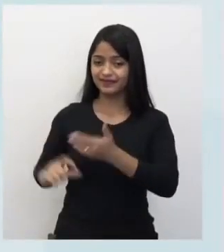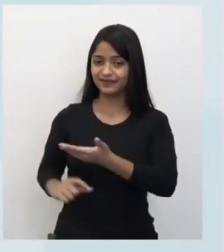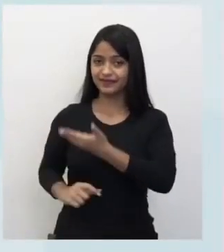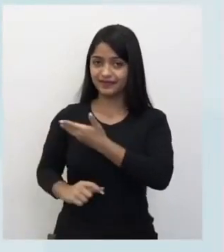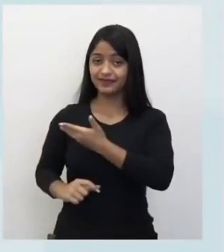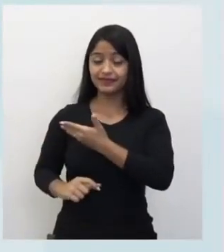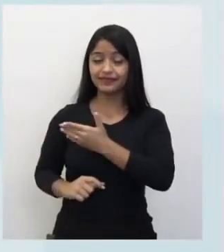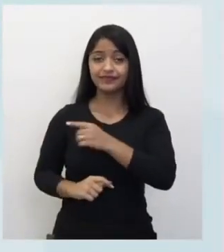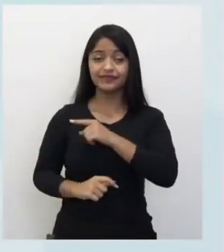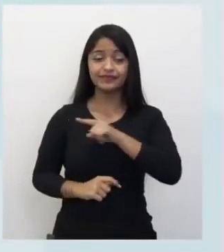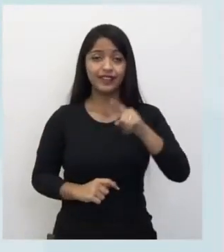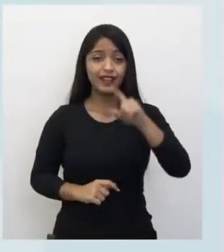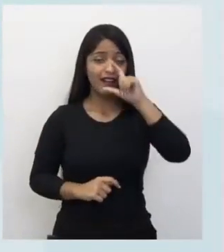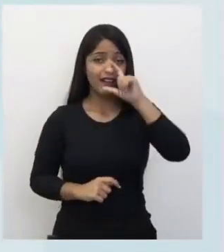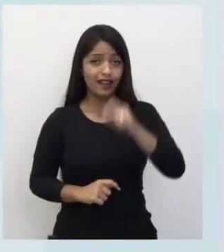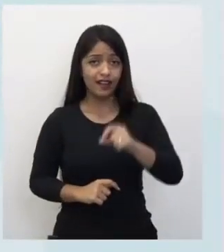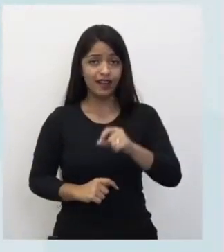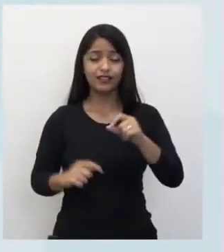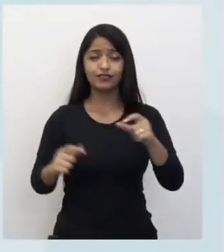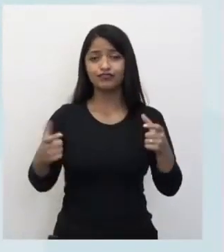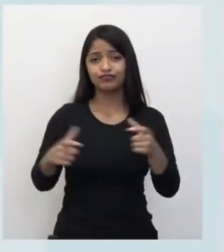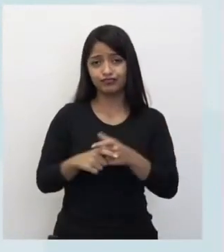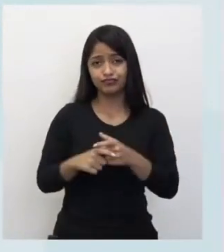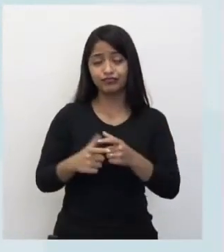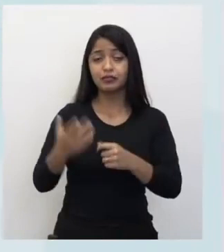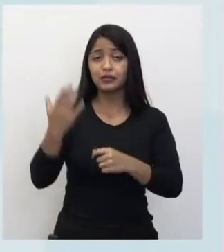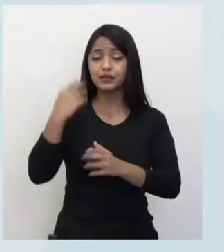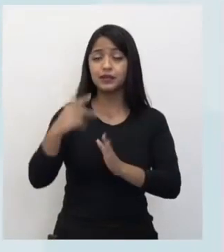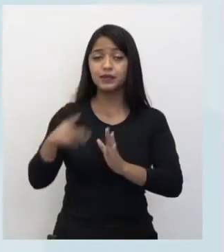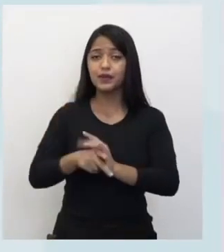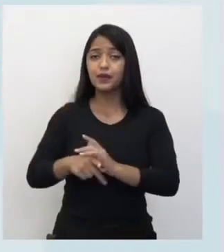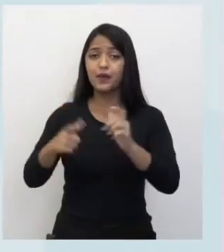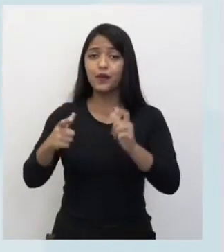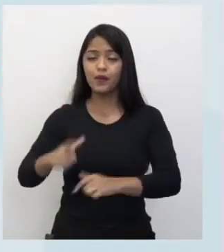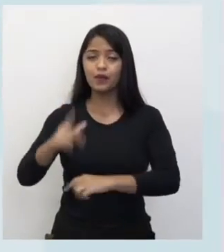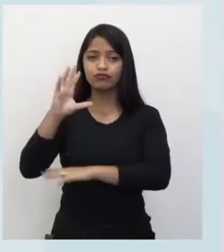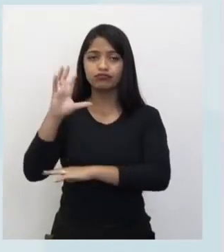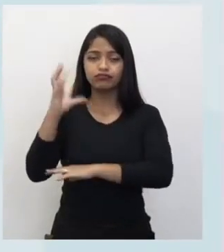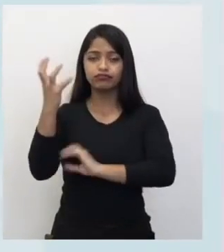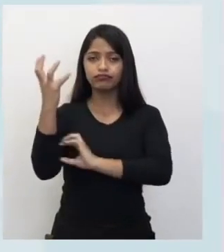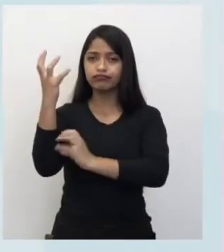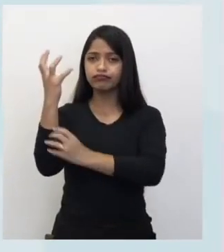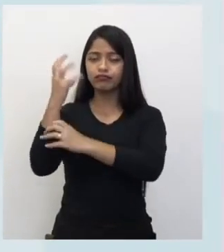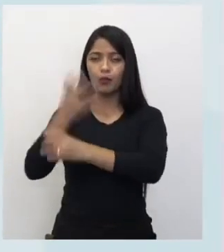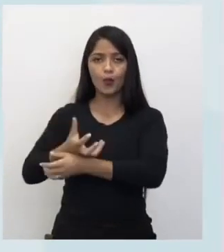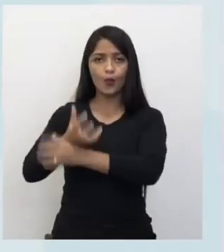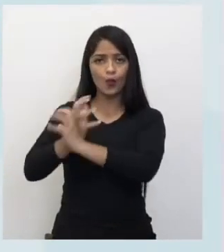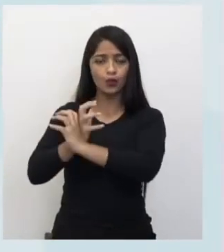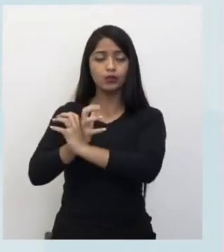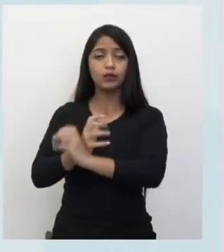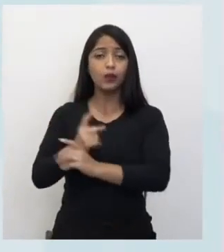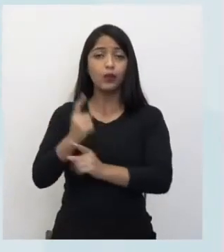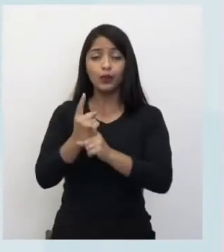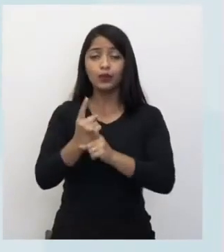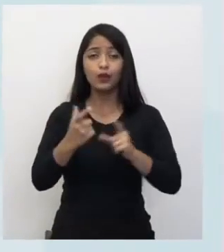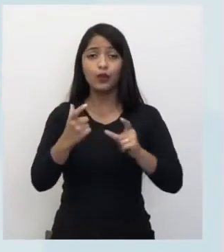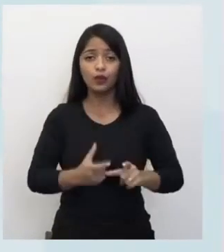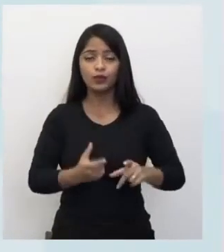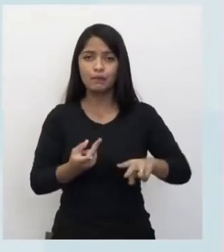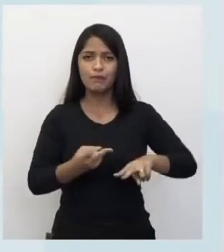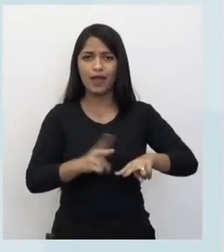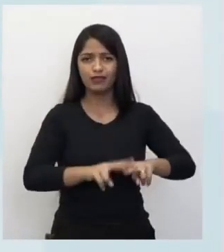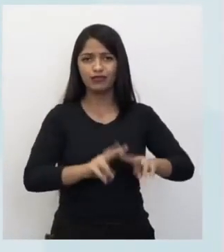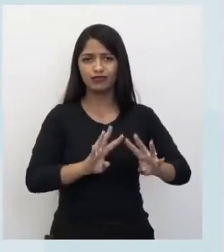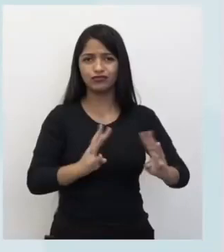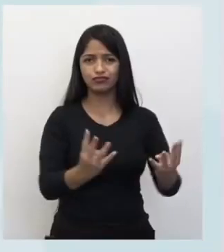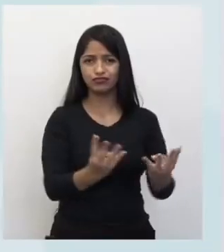eram consideradas extintas na natureza e só eram recorrentes em cativeiros. As principais causas aí do declínio populacional, o que é